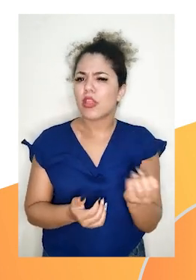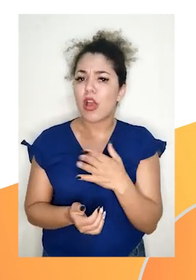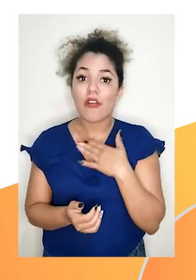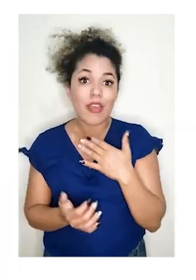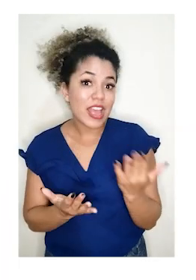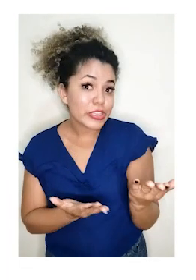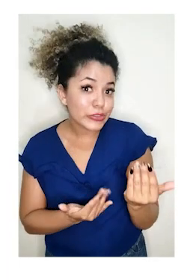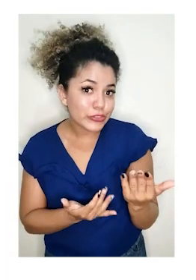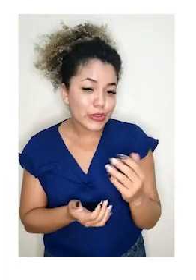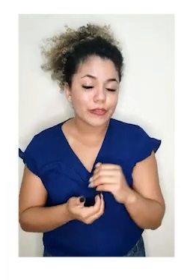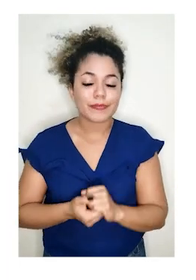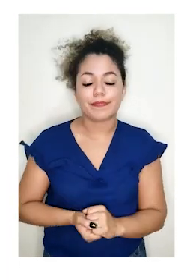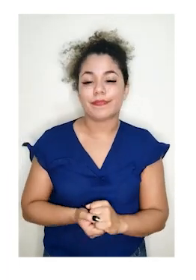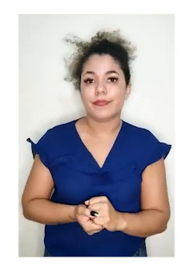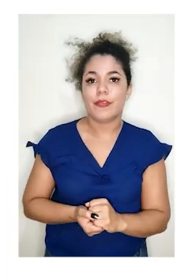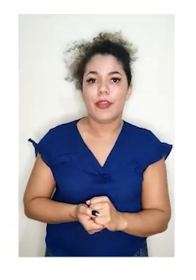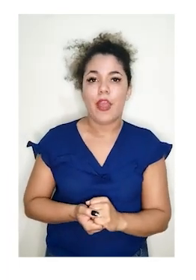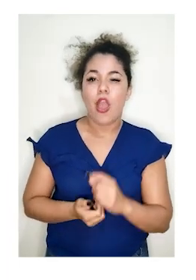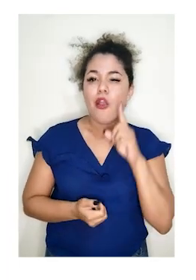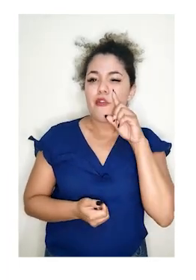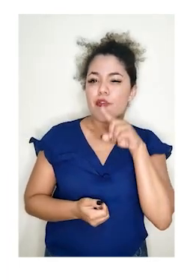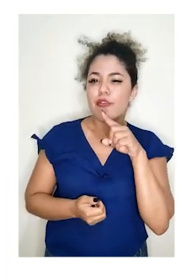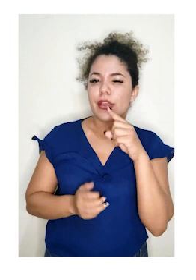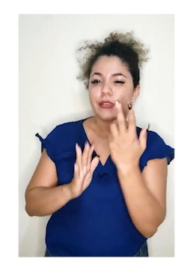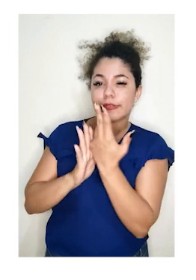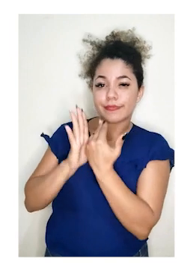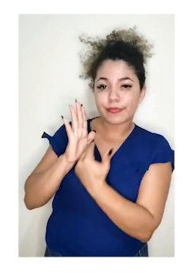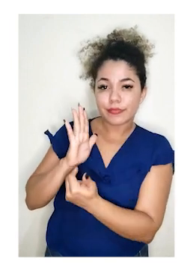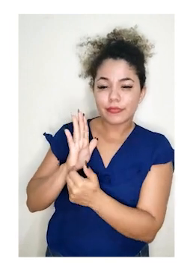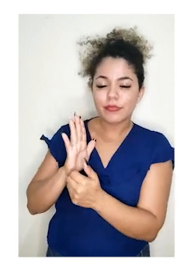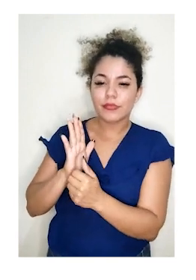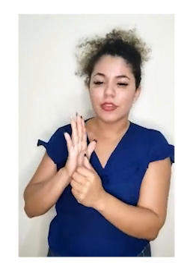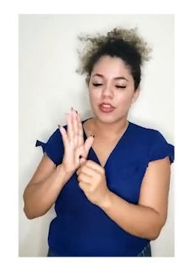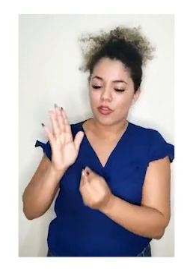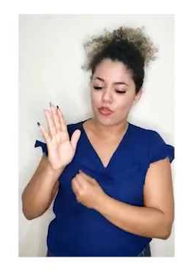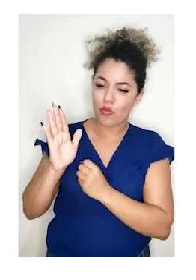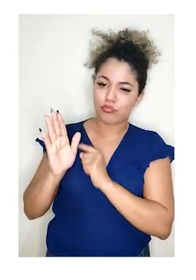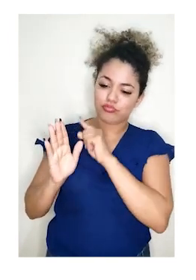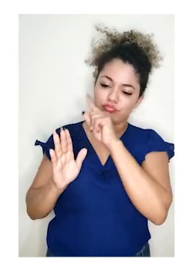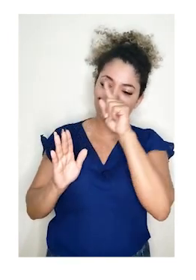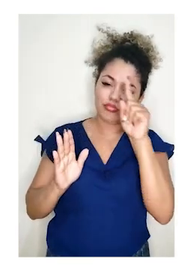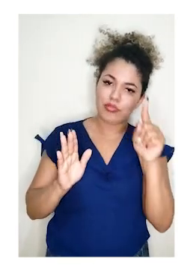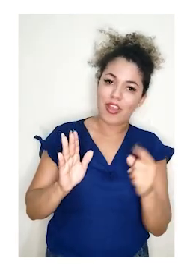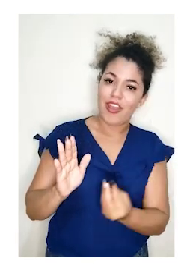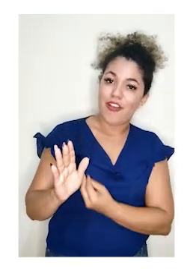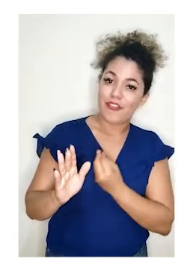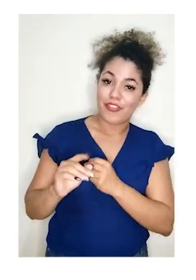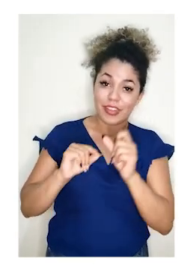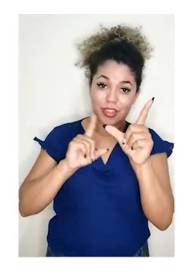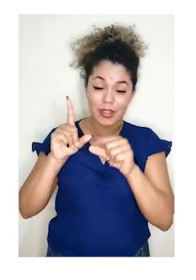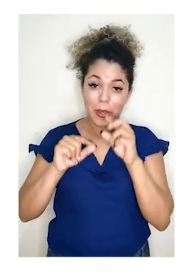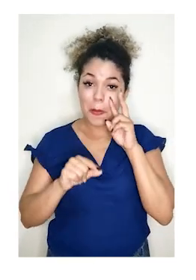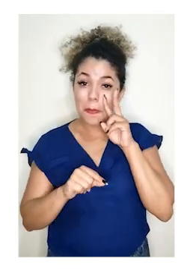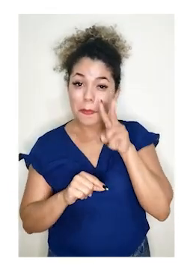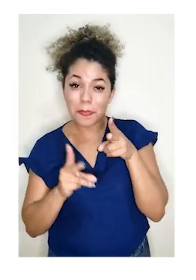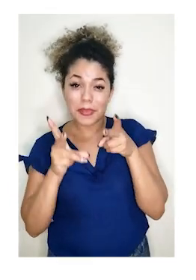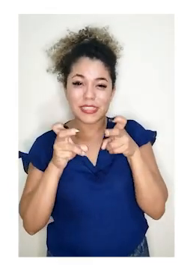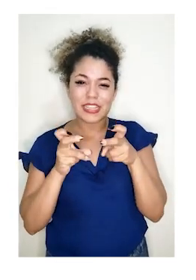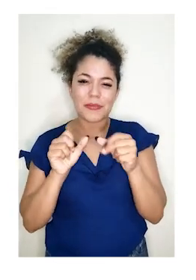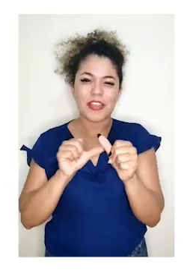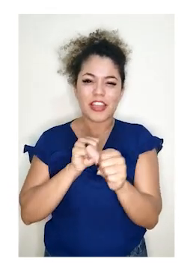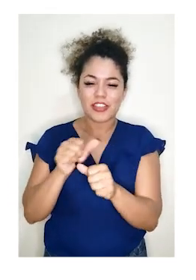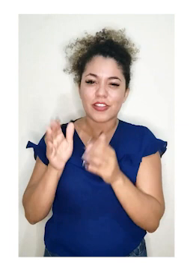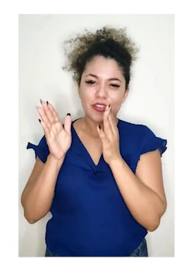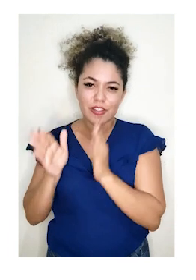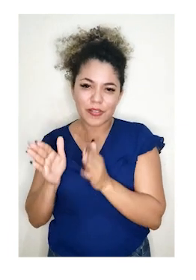de vida. Vamos observar a imagem sobre o ciclo evolutivo das estrelas. Aqui nós podemos observar as diferentes fases. Nós temos